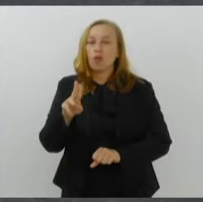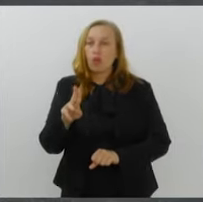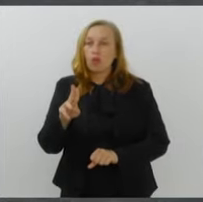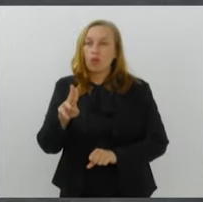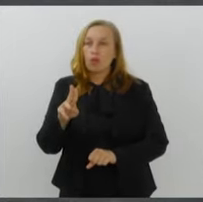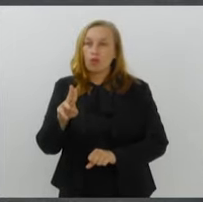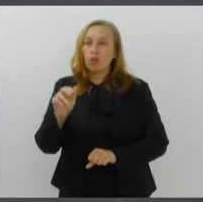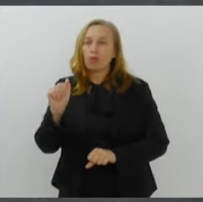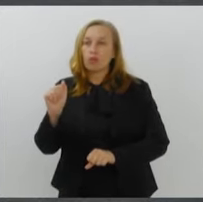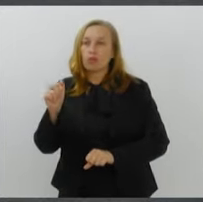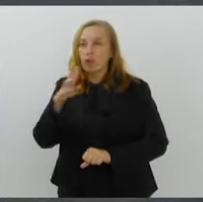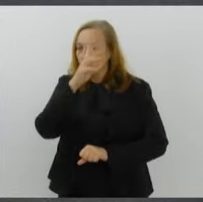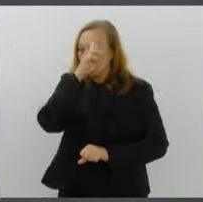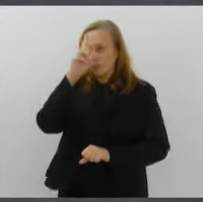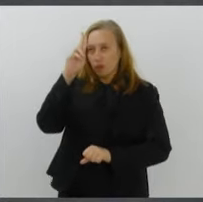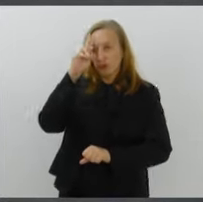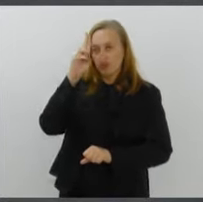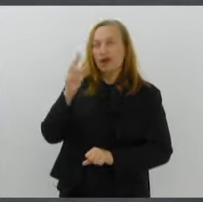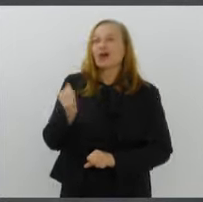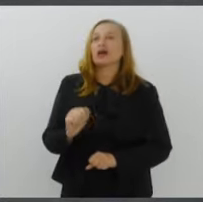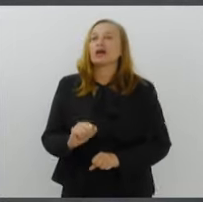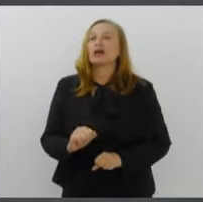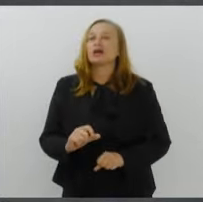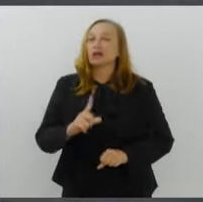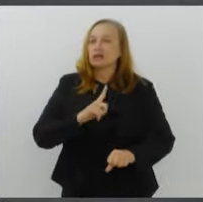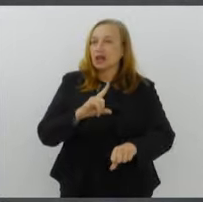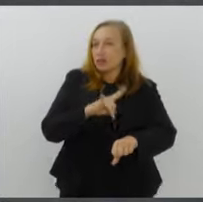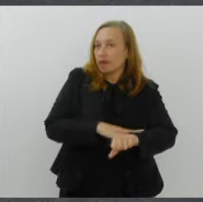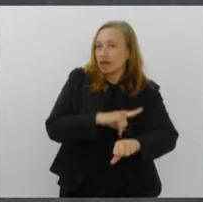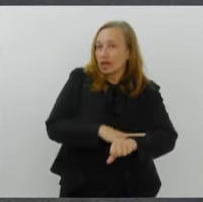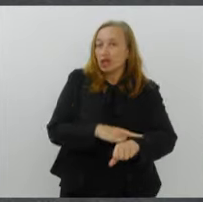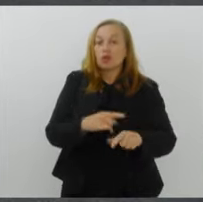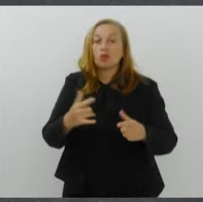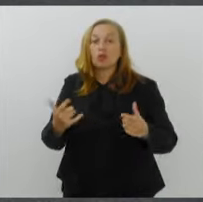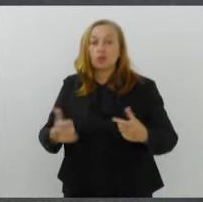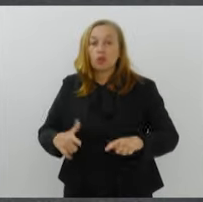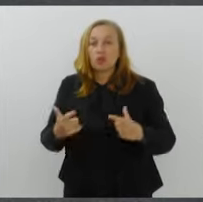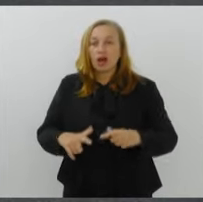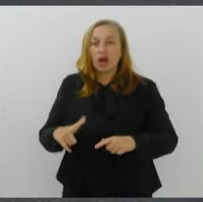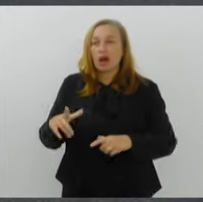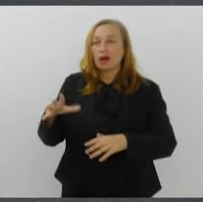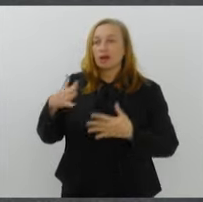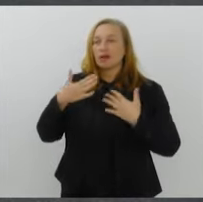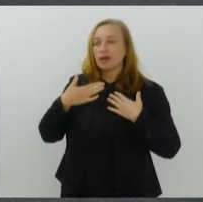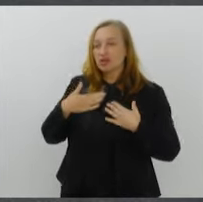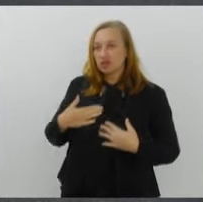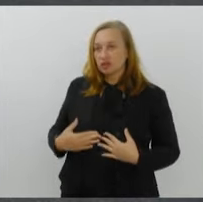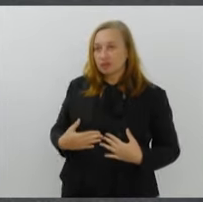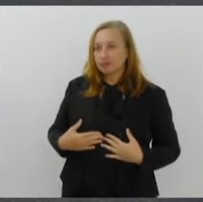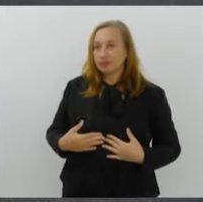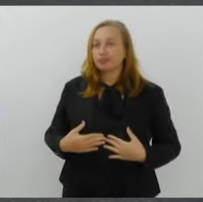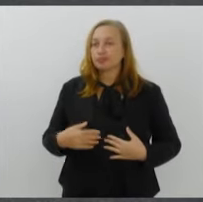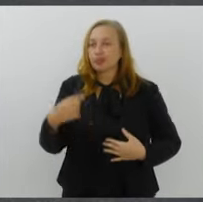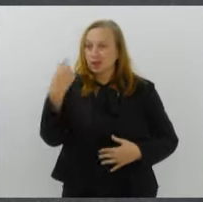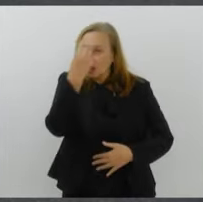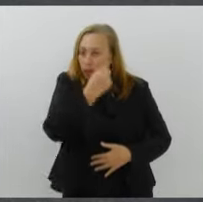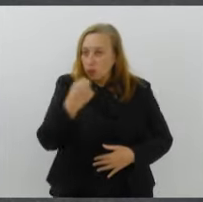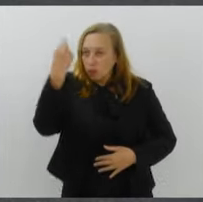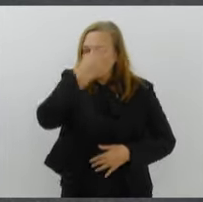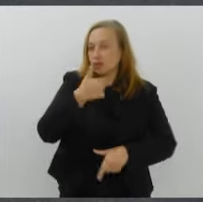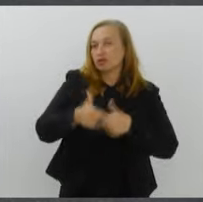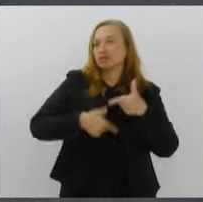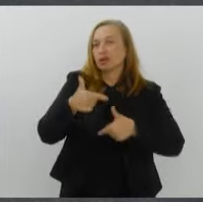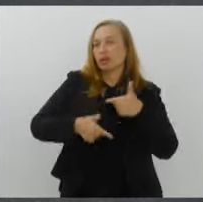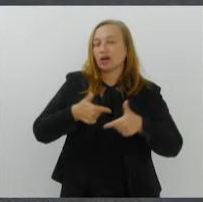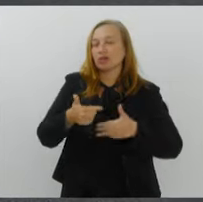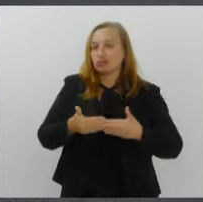eles utilizem o banheiro e para que possam ter também locais de descanso da jornada de trabalho extenuante a que são submetidos, e é um